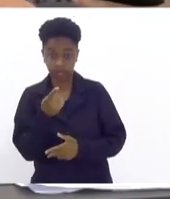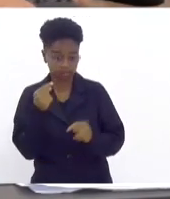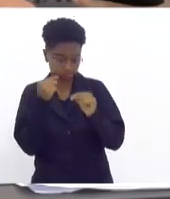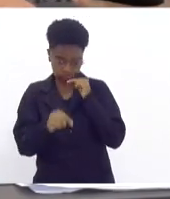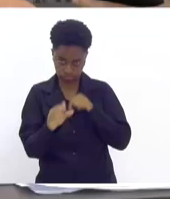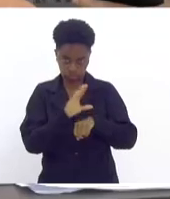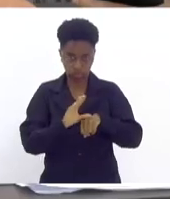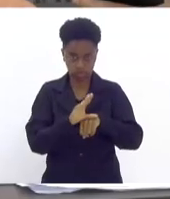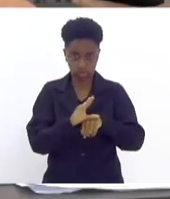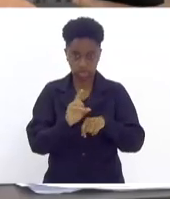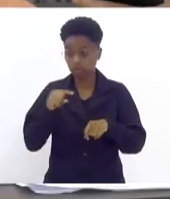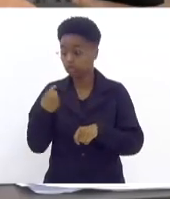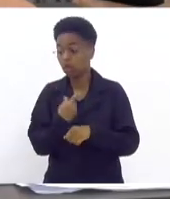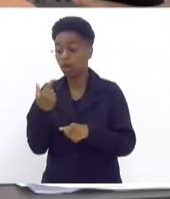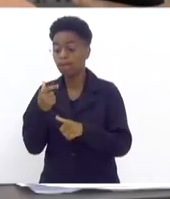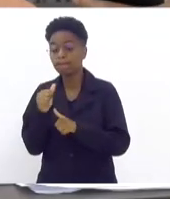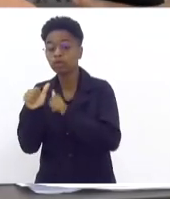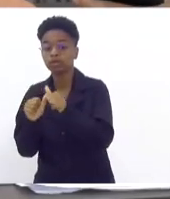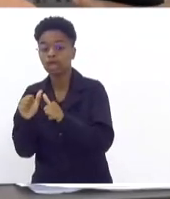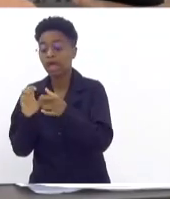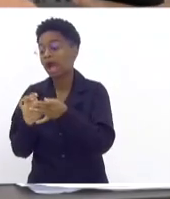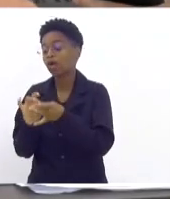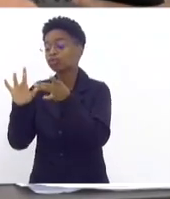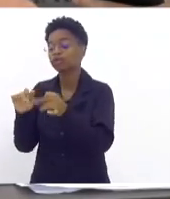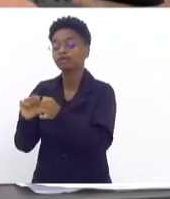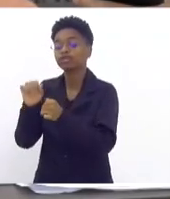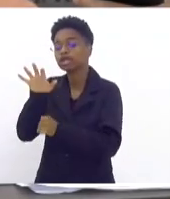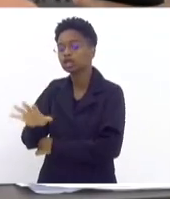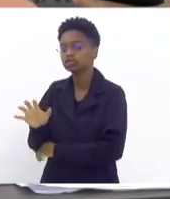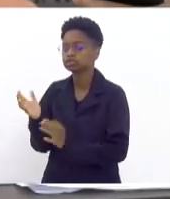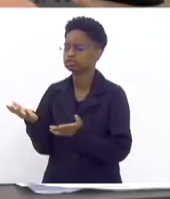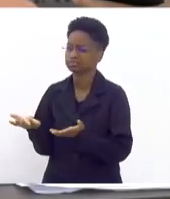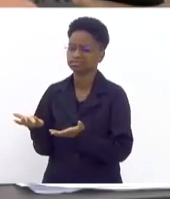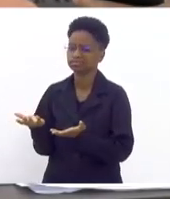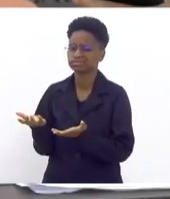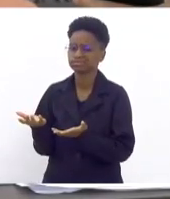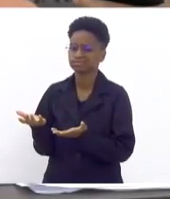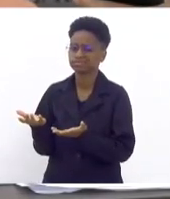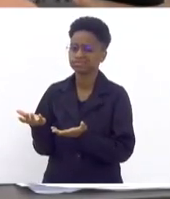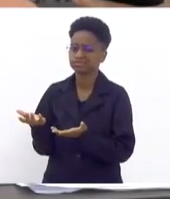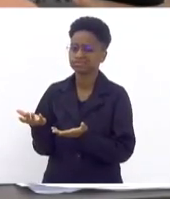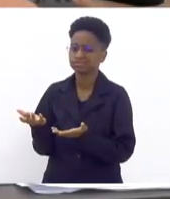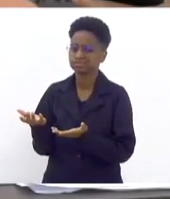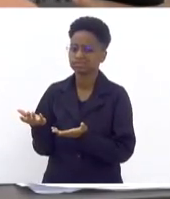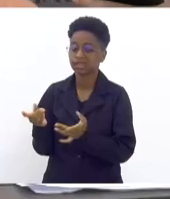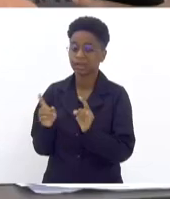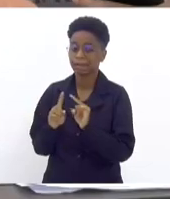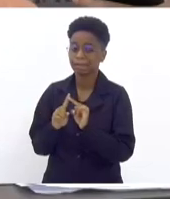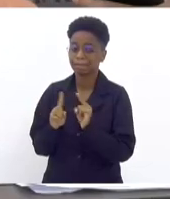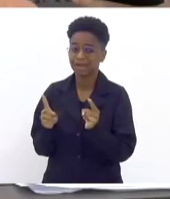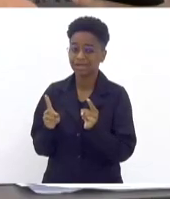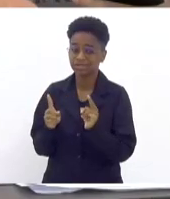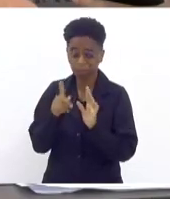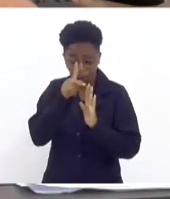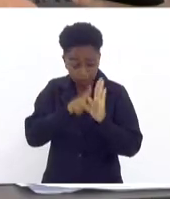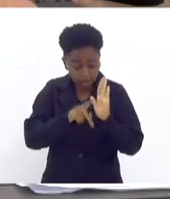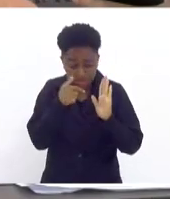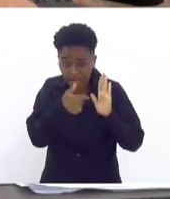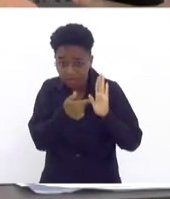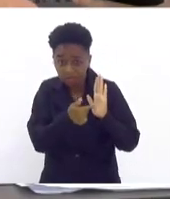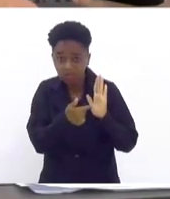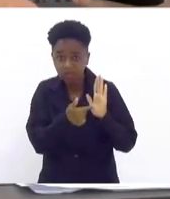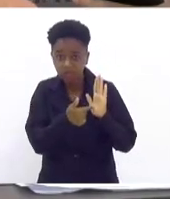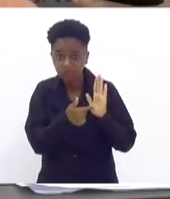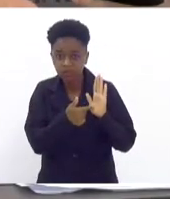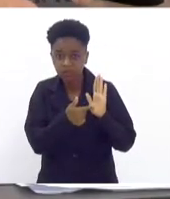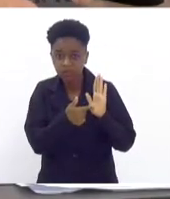pega e salva e diz... autoriza fazer isso. Bom, mas o projeto mesmo,